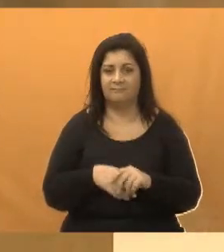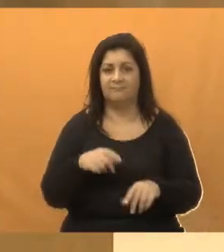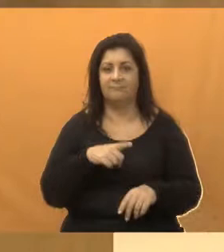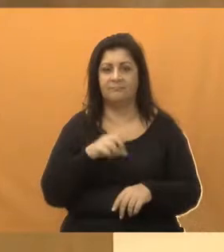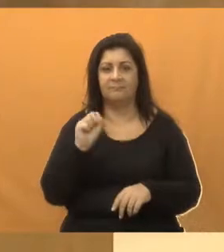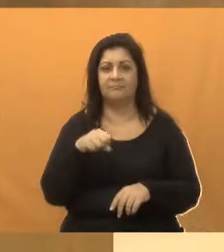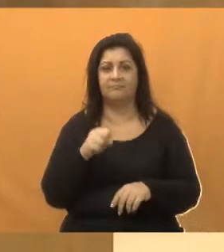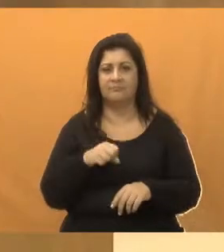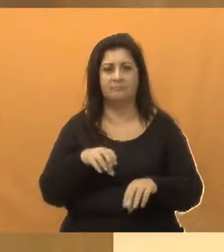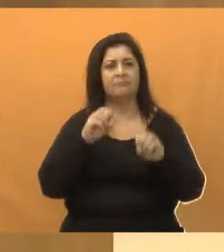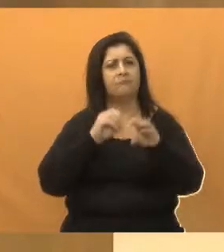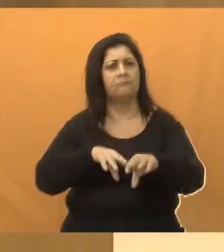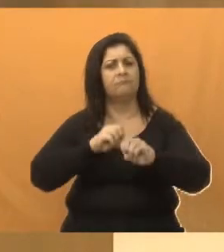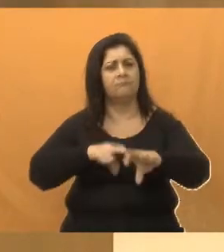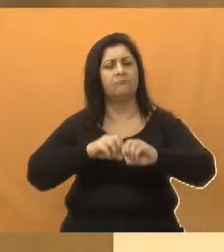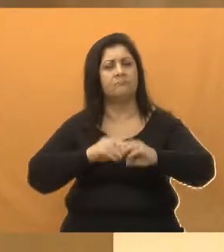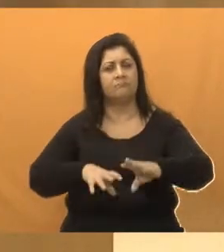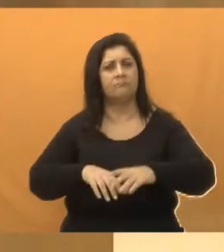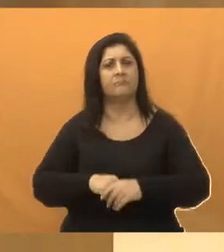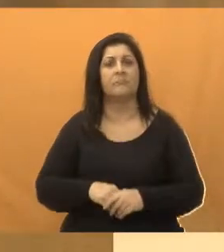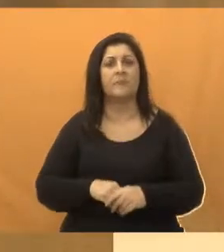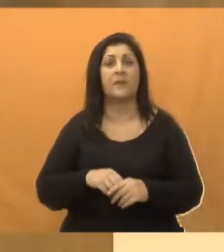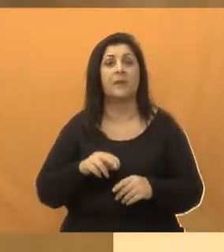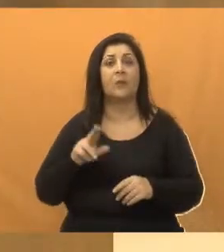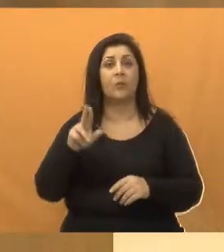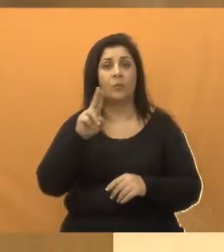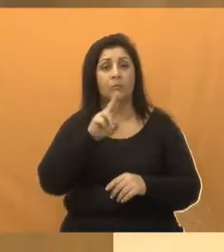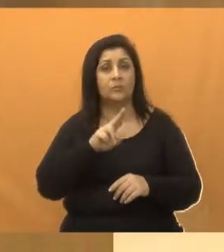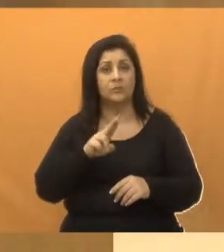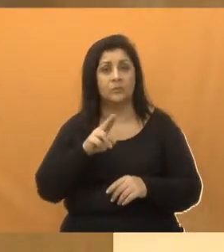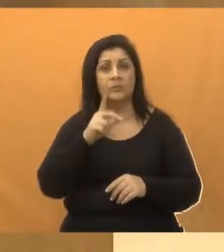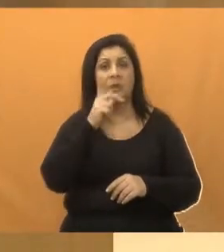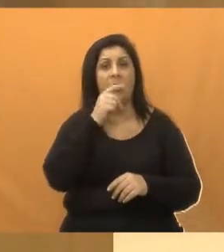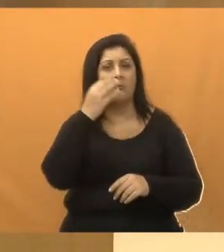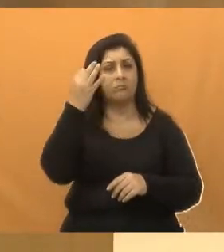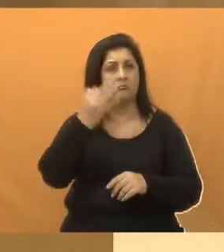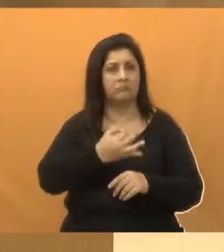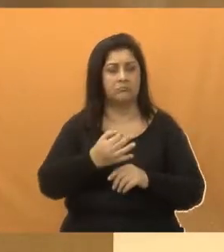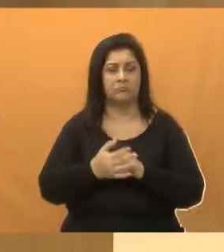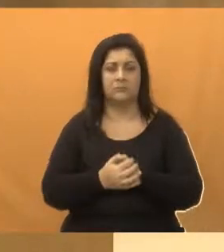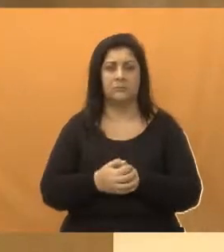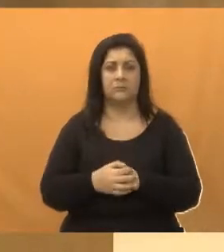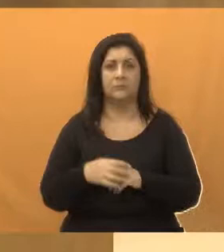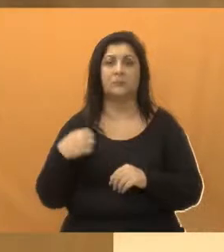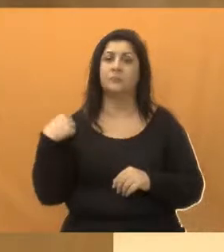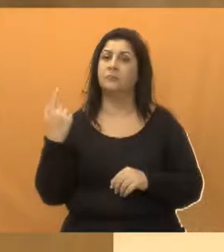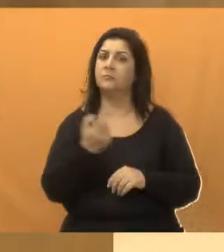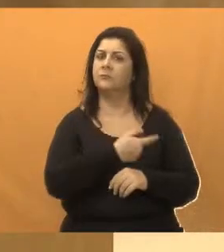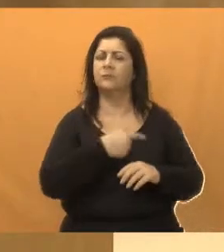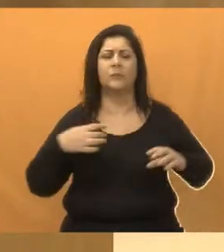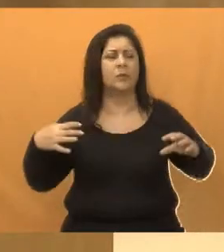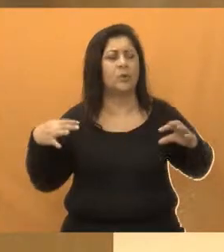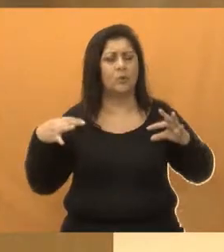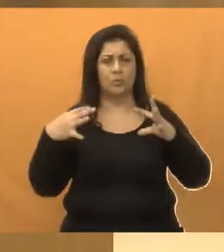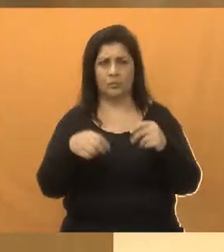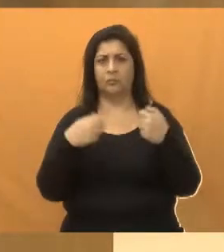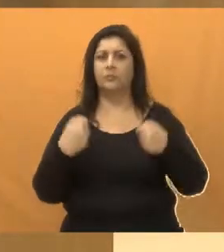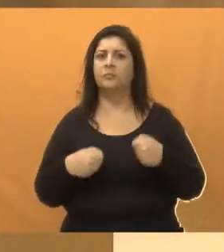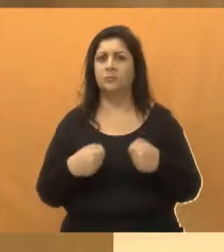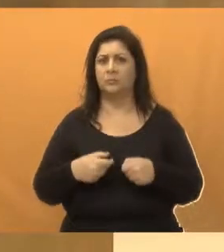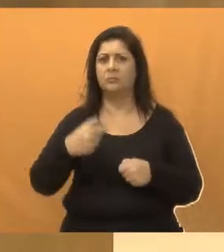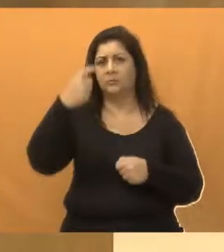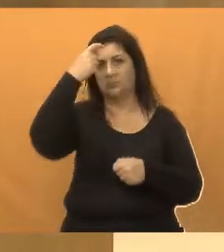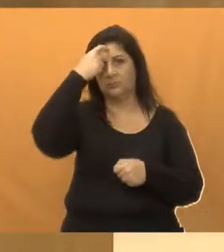sim, uma conscientização de economia da água. Mas é uma tarefa de todos nós. É uma tarefa de